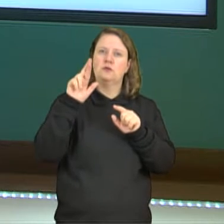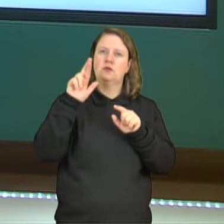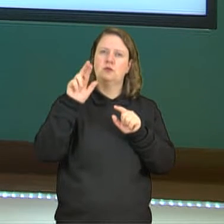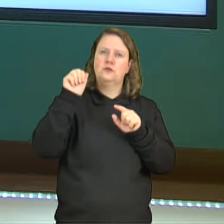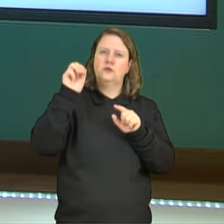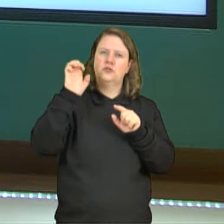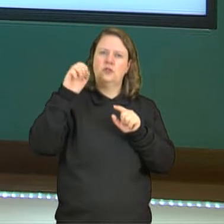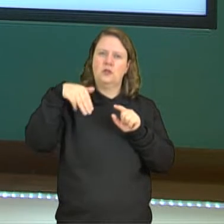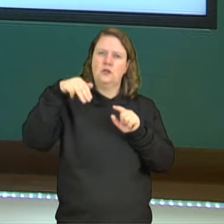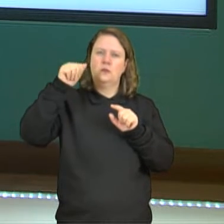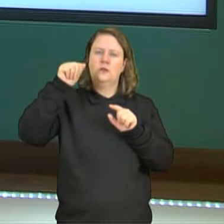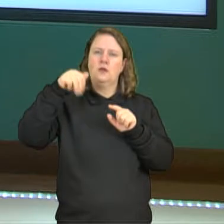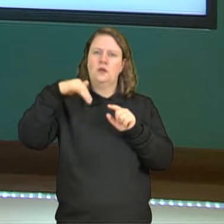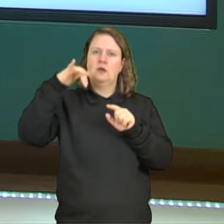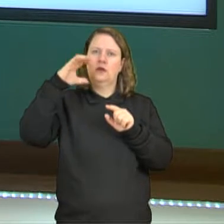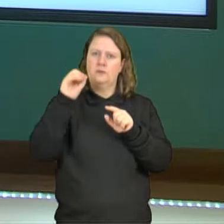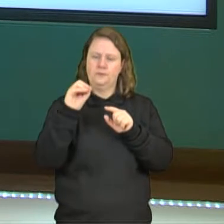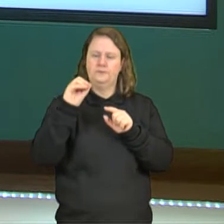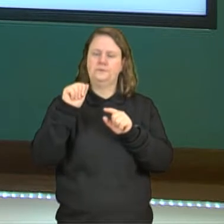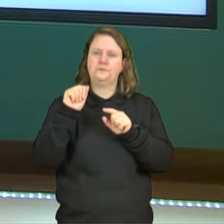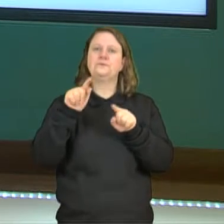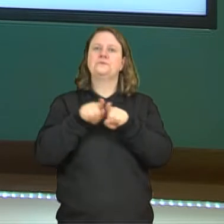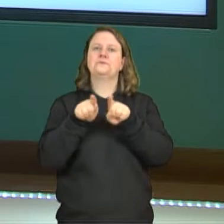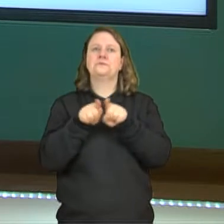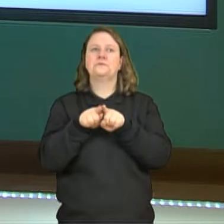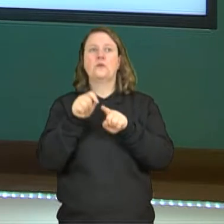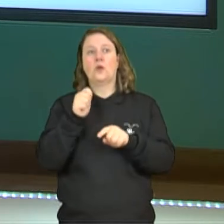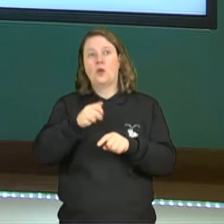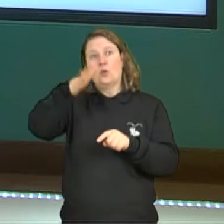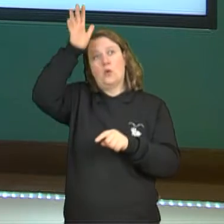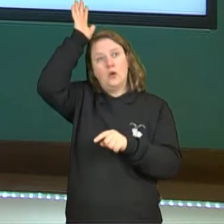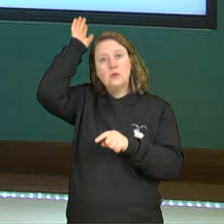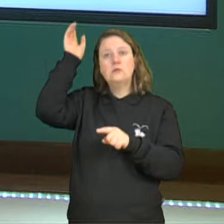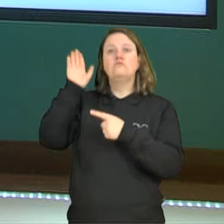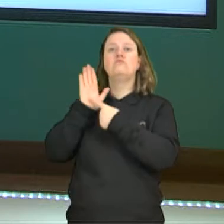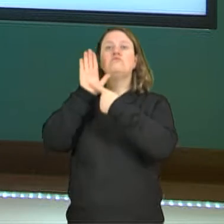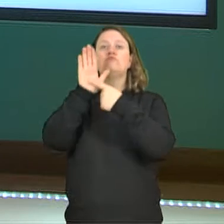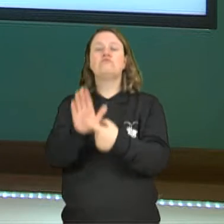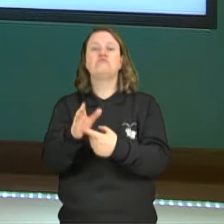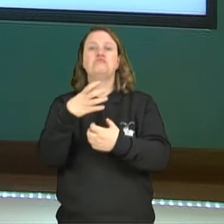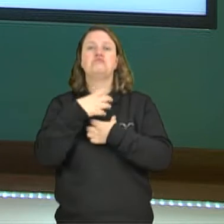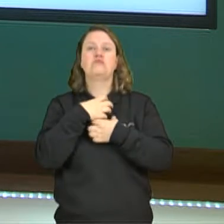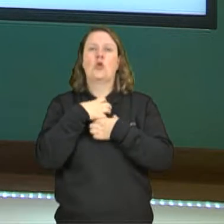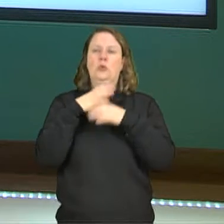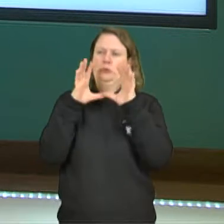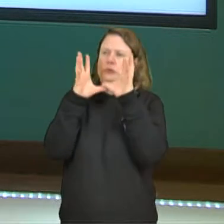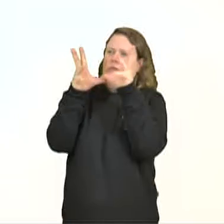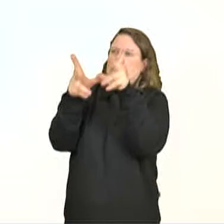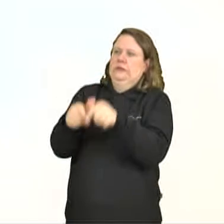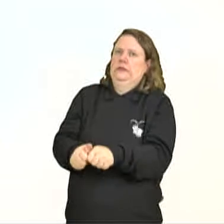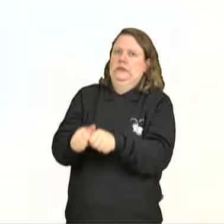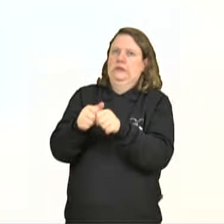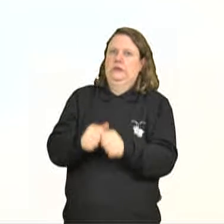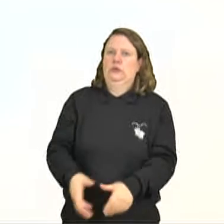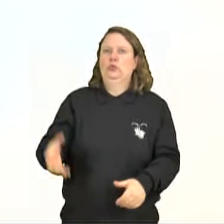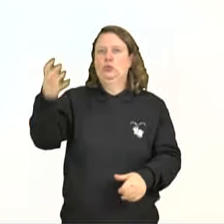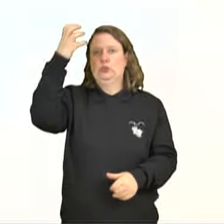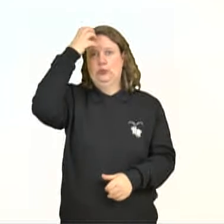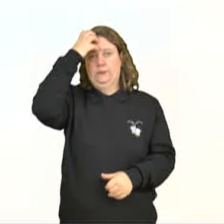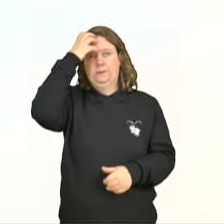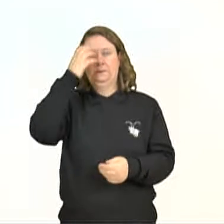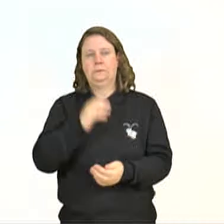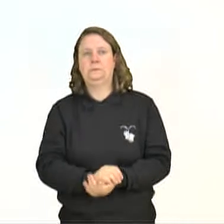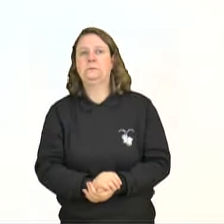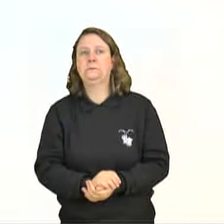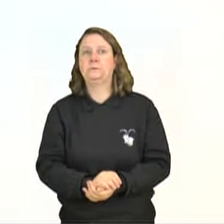do Império Romano. Dos romanos, a gente destaca o colonato e o caráter sagrado da monarquia. Entre